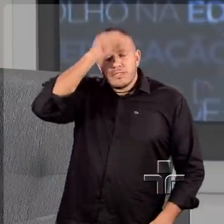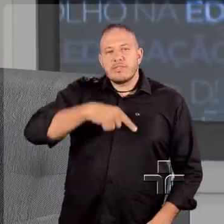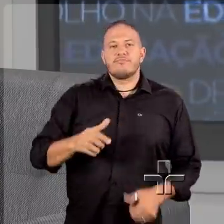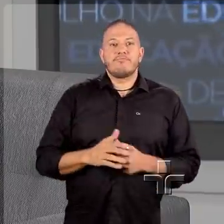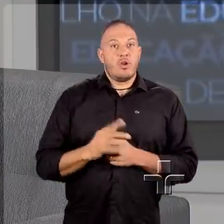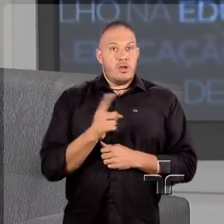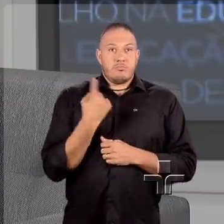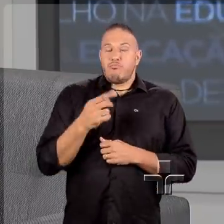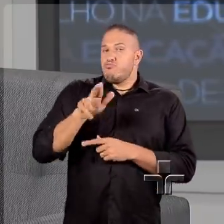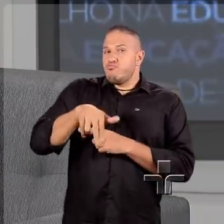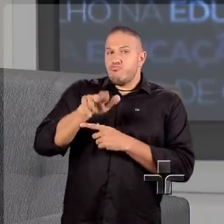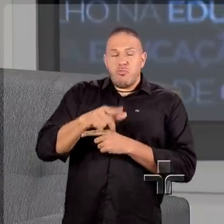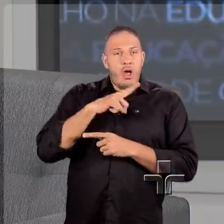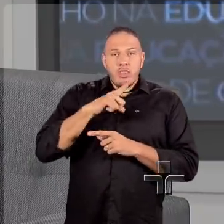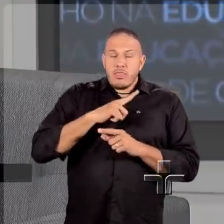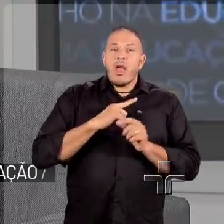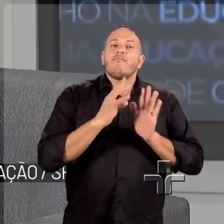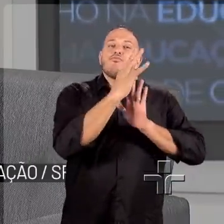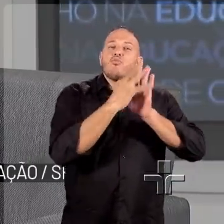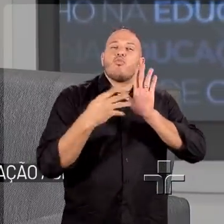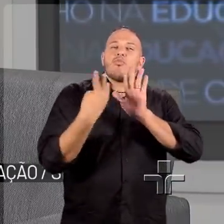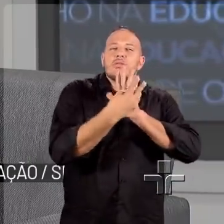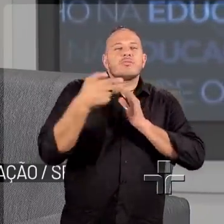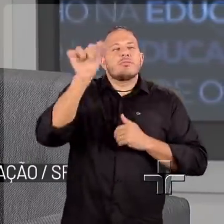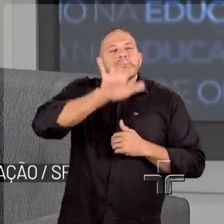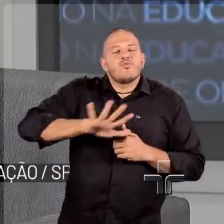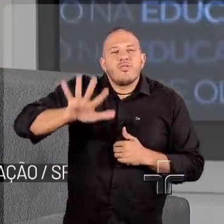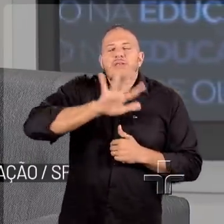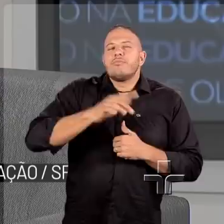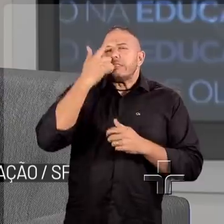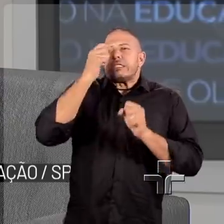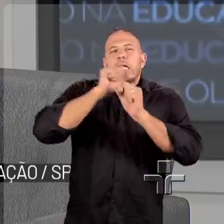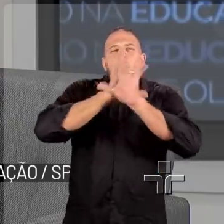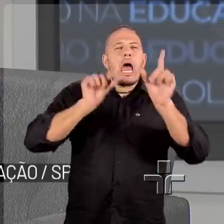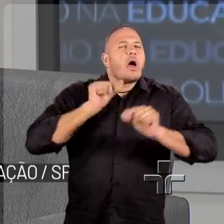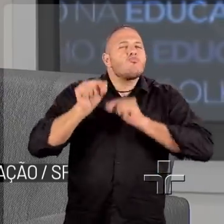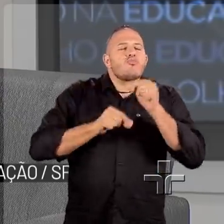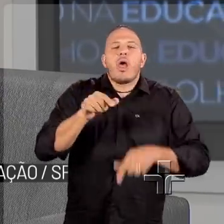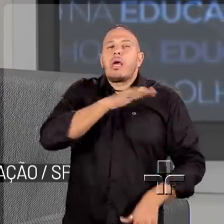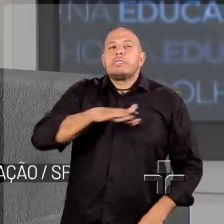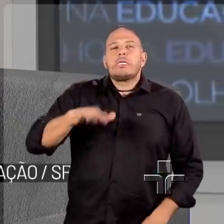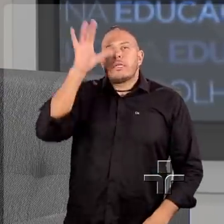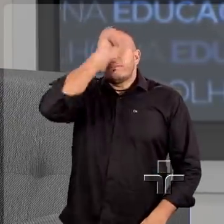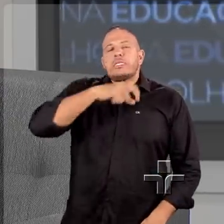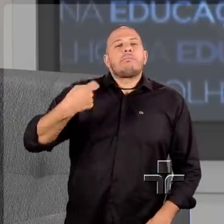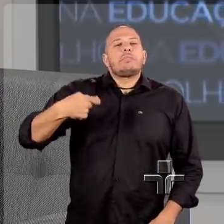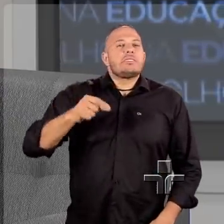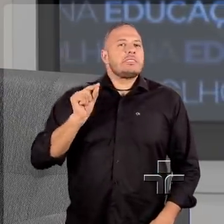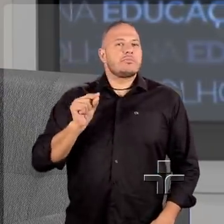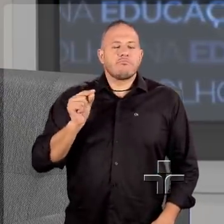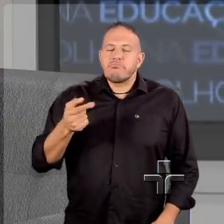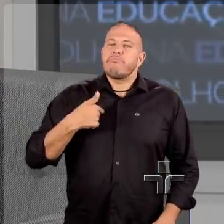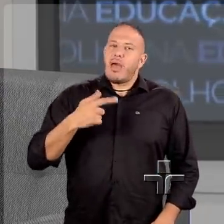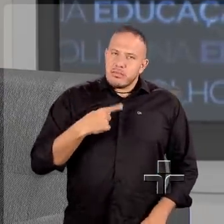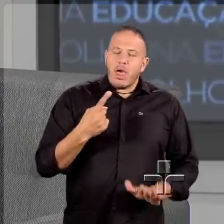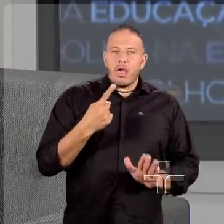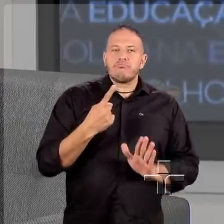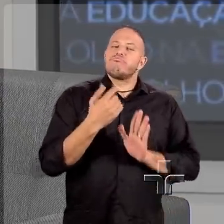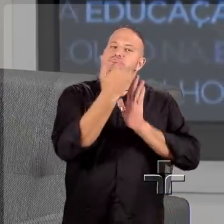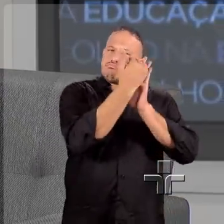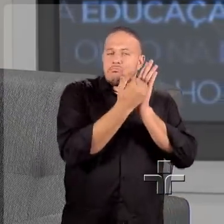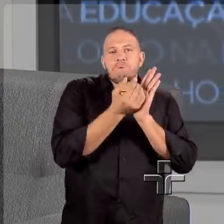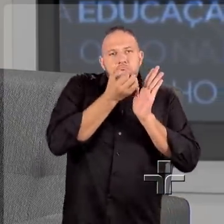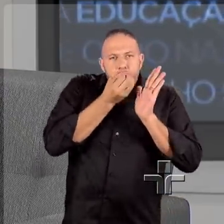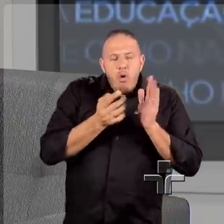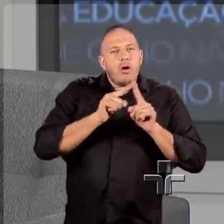nunca tivemos um currículo nacional que deixasse claro o que é que as crianças têm que aprender. Nós temos diretrizes curriculares muito boas,